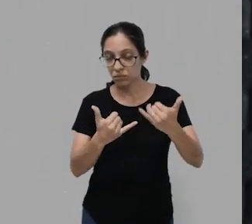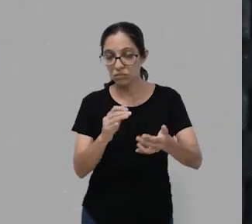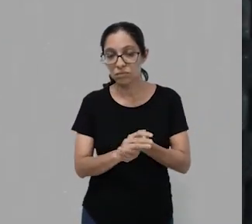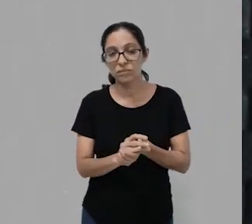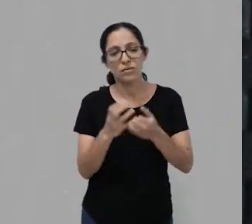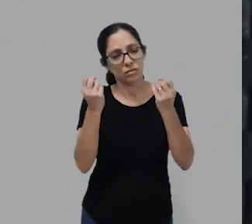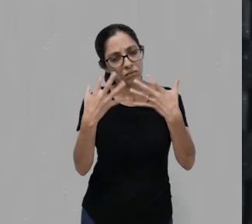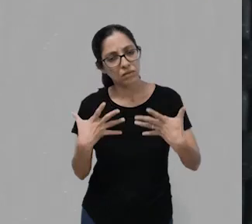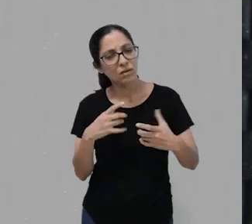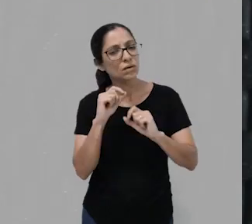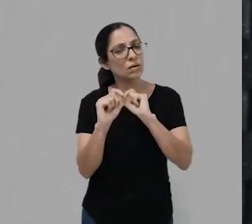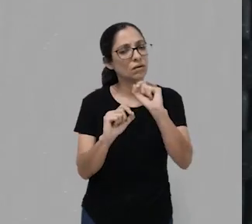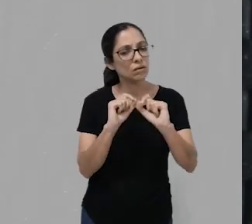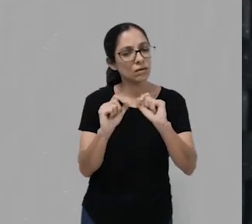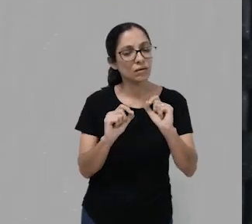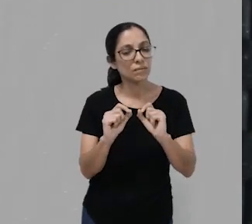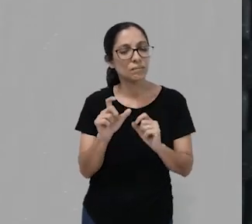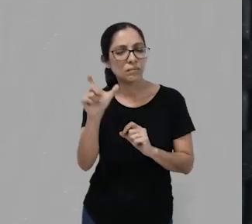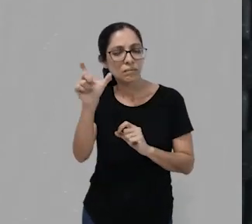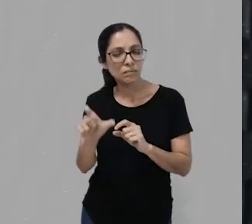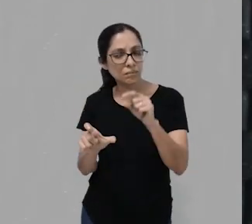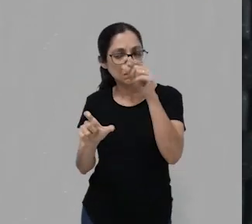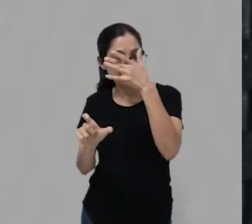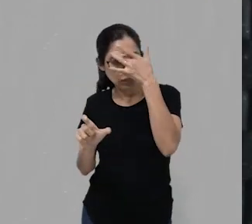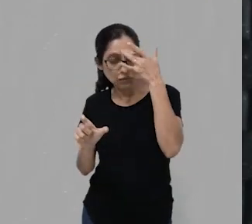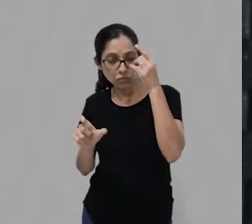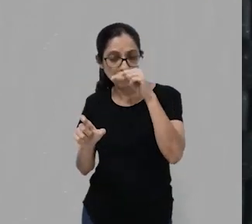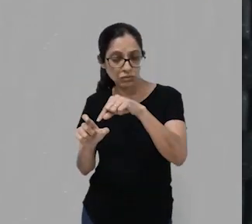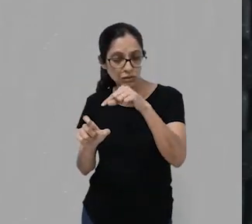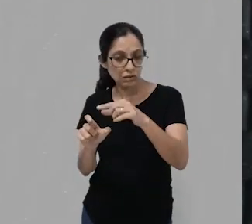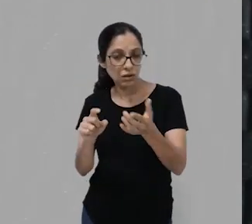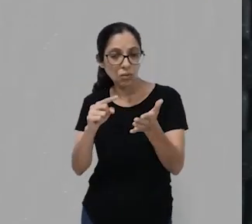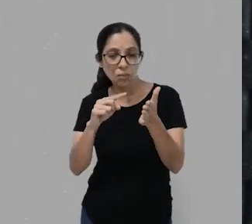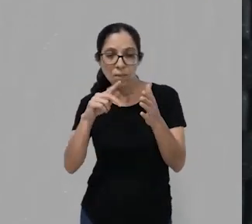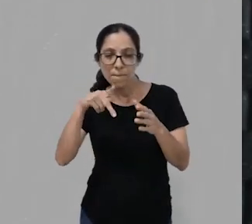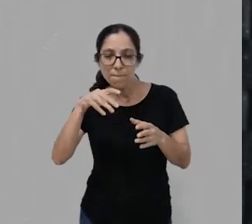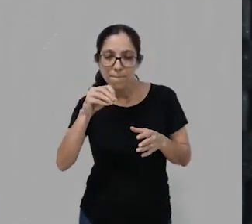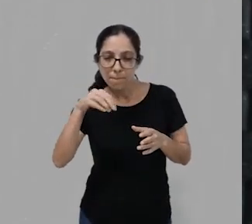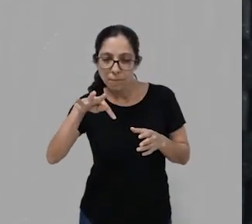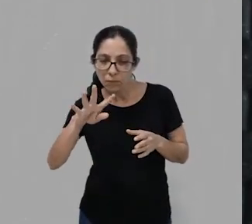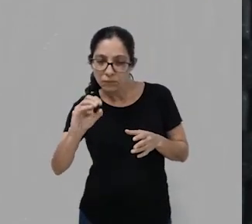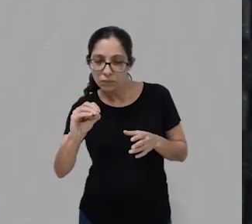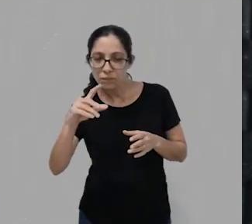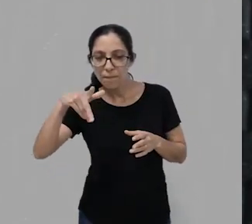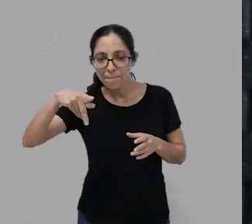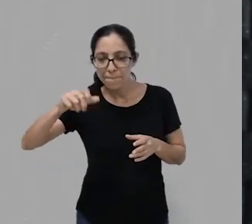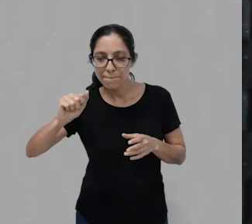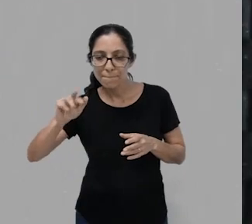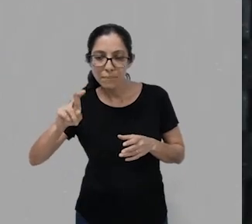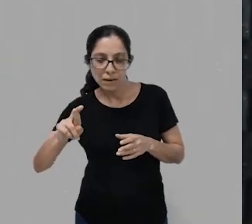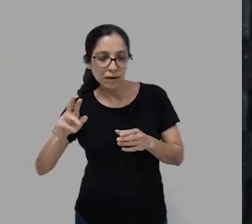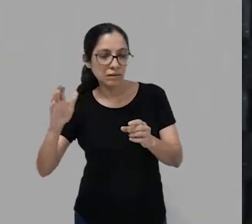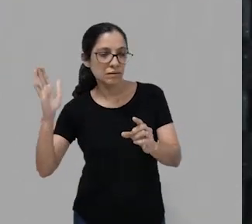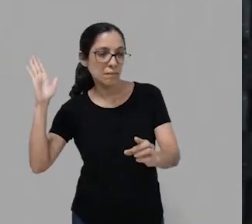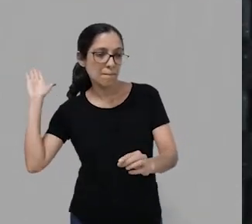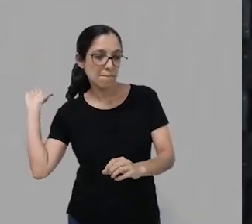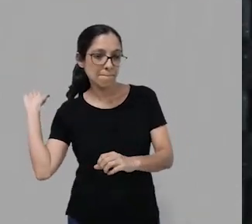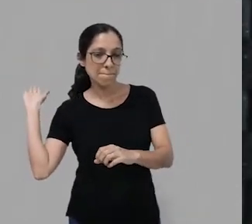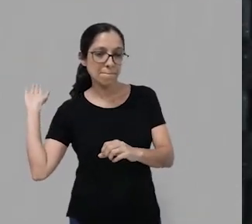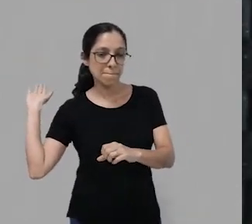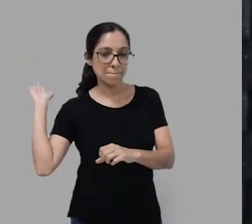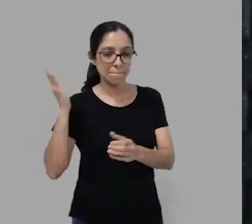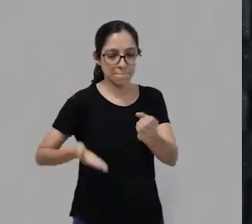a vocês que o indivíduo, quando ele está numa pontuação par, ele saca do lado direito, e quando ele está com